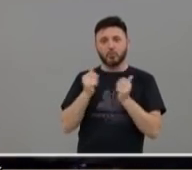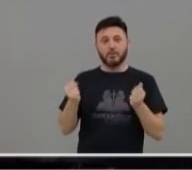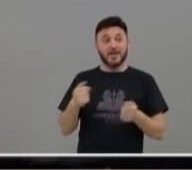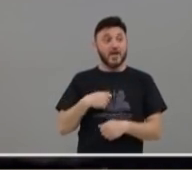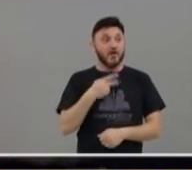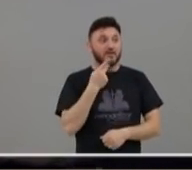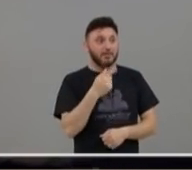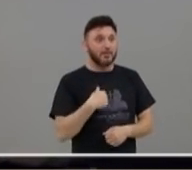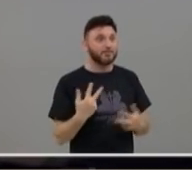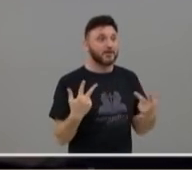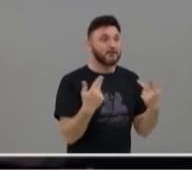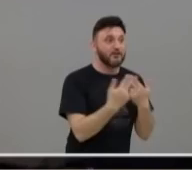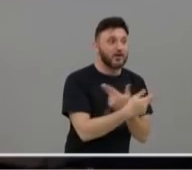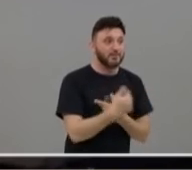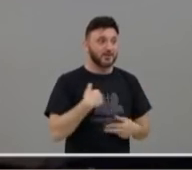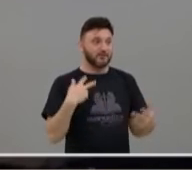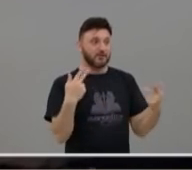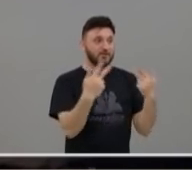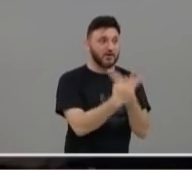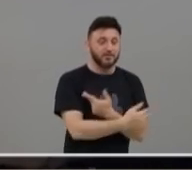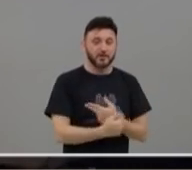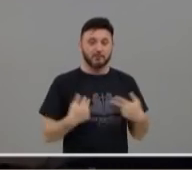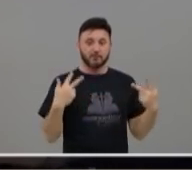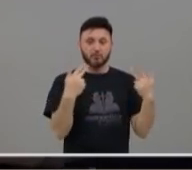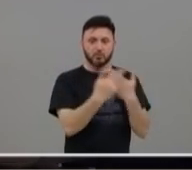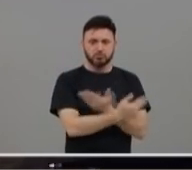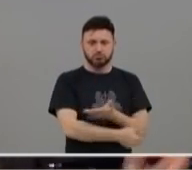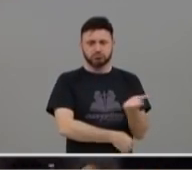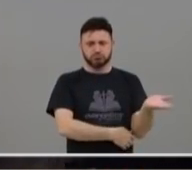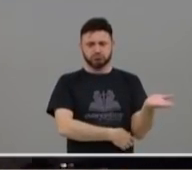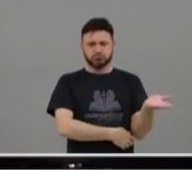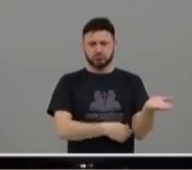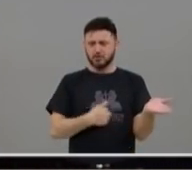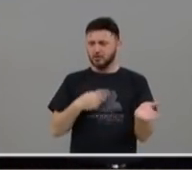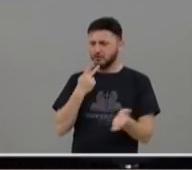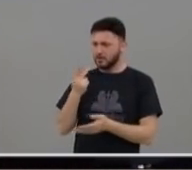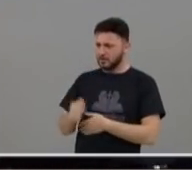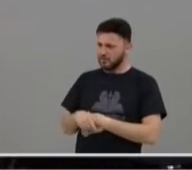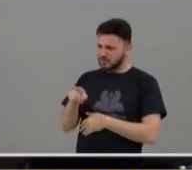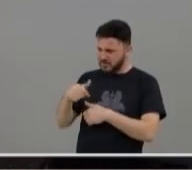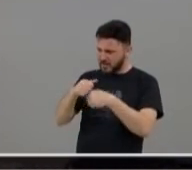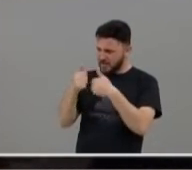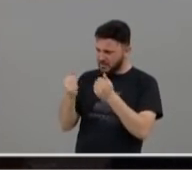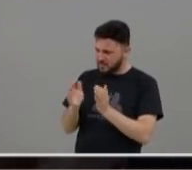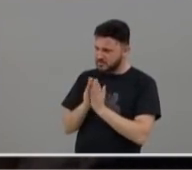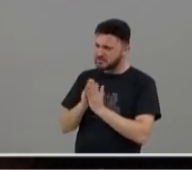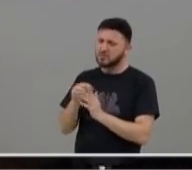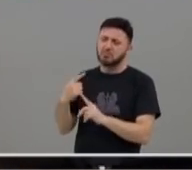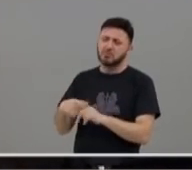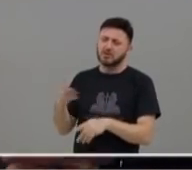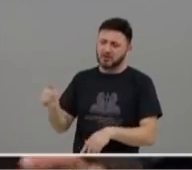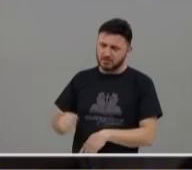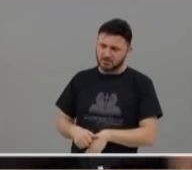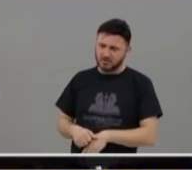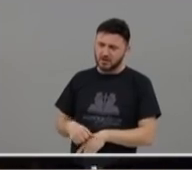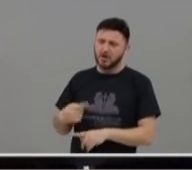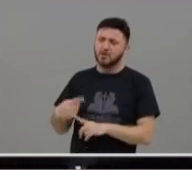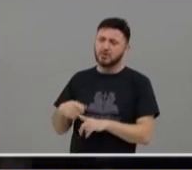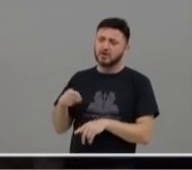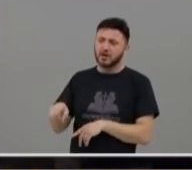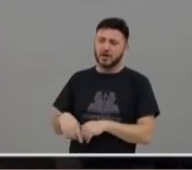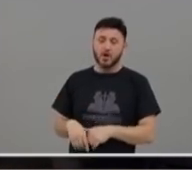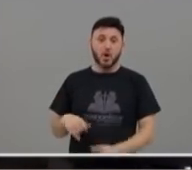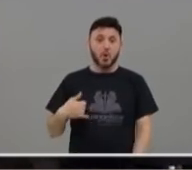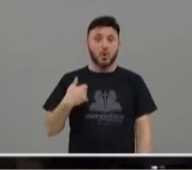fulana de tal está fazendo isso, isso, isso, isso. Eu falo assim: ô criatura, você está rezando esse texto para quê? Está rezando esse texto para quê? O